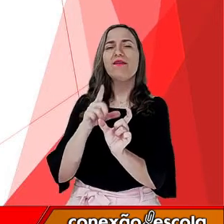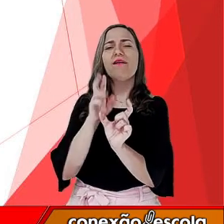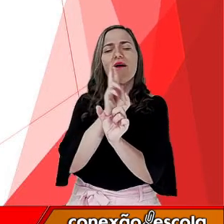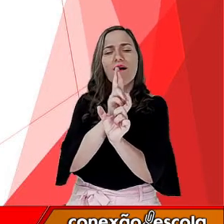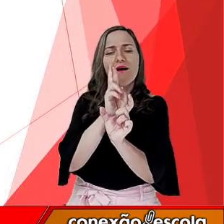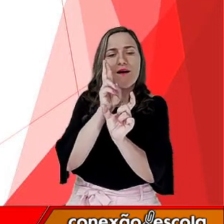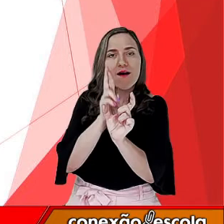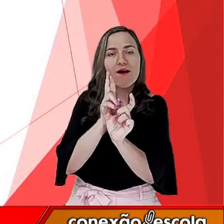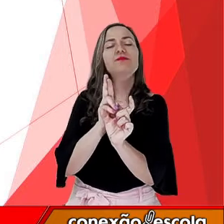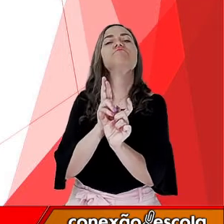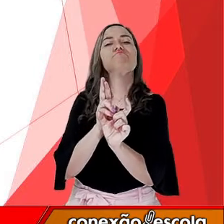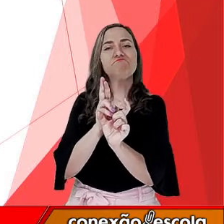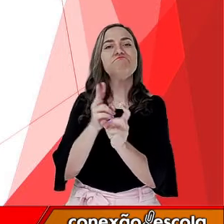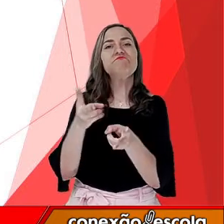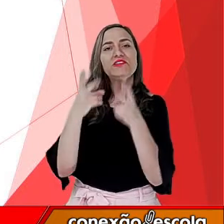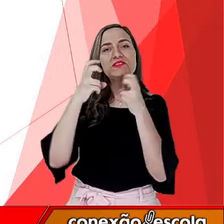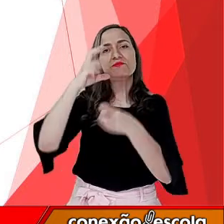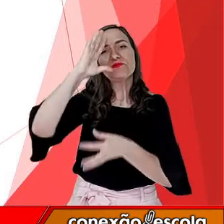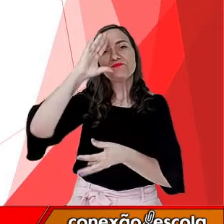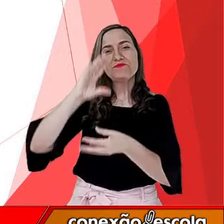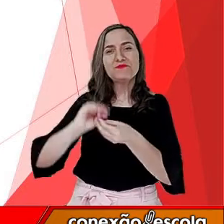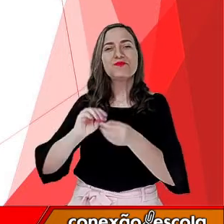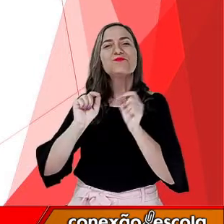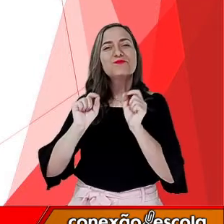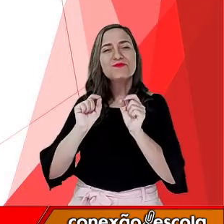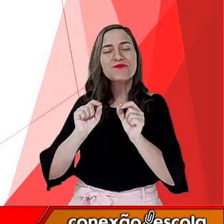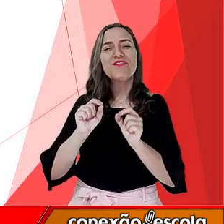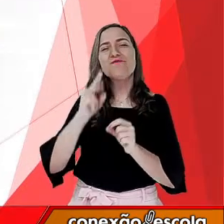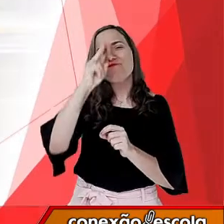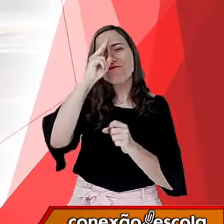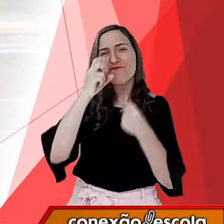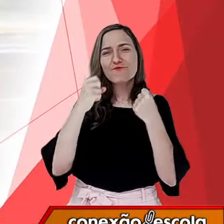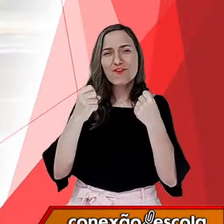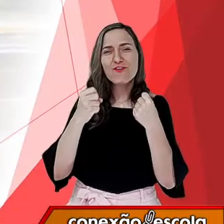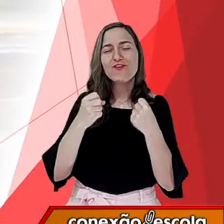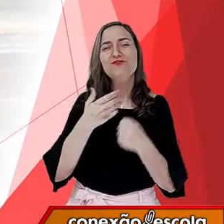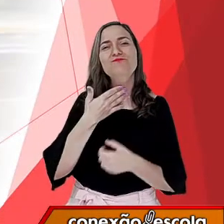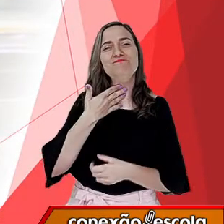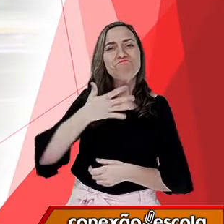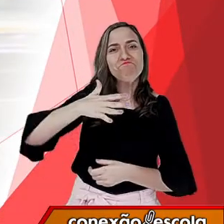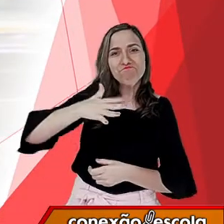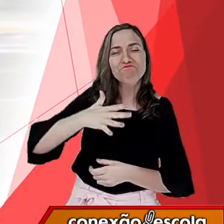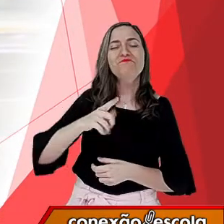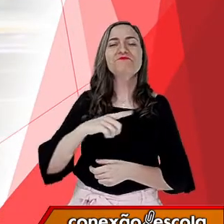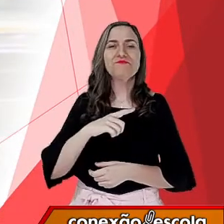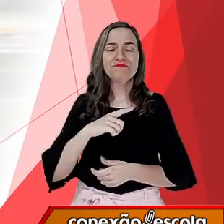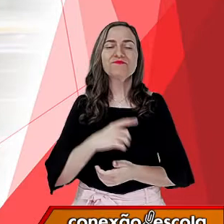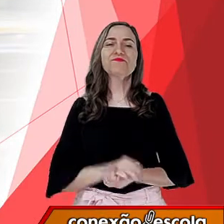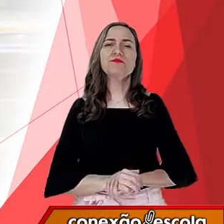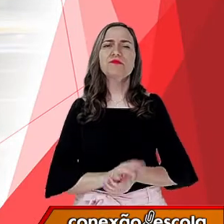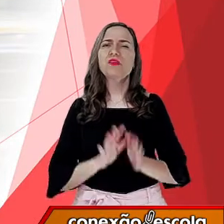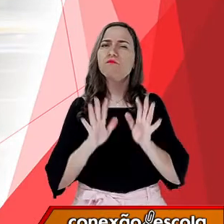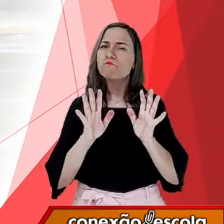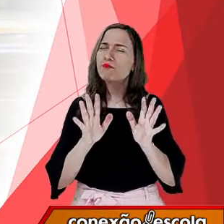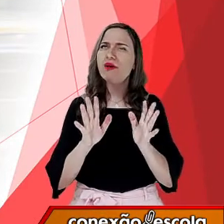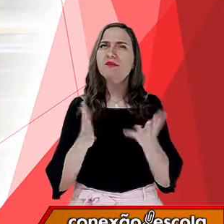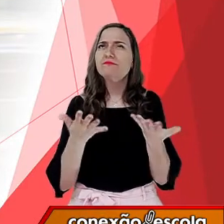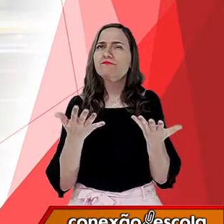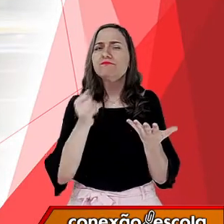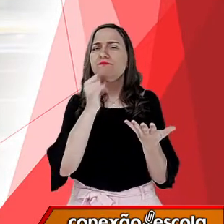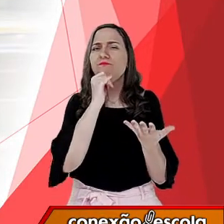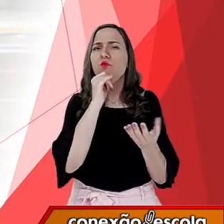RR no meio da palavra. Mas, tia Isabela, entendi. Mas como seria